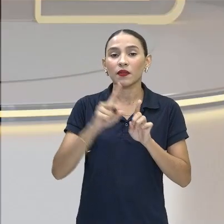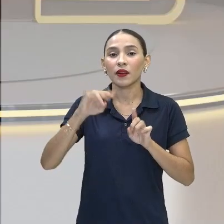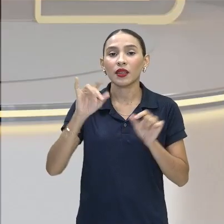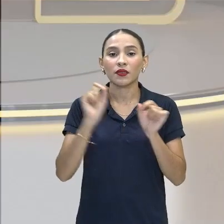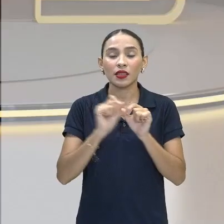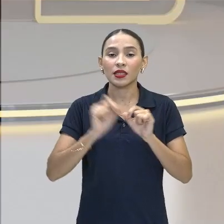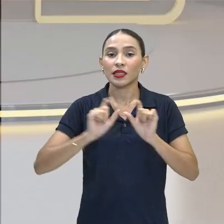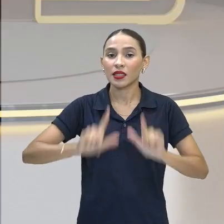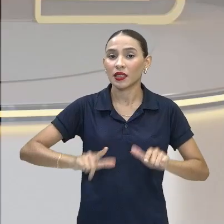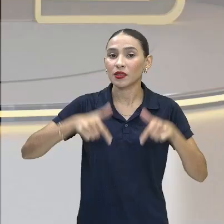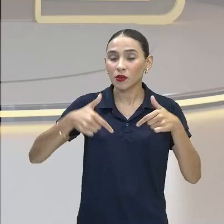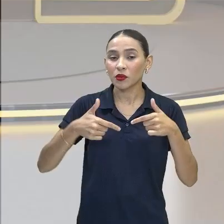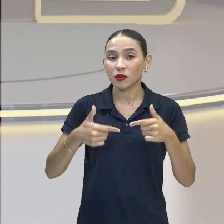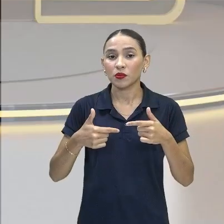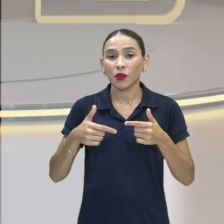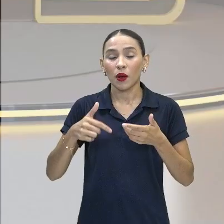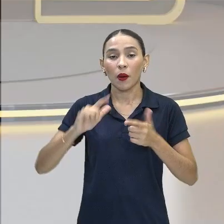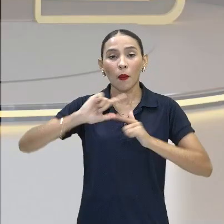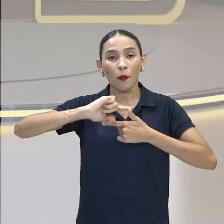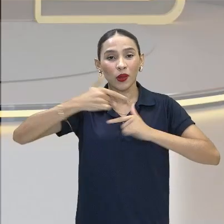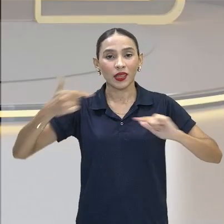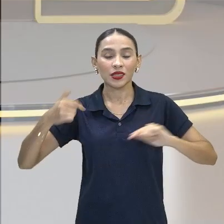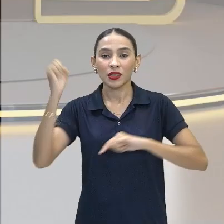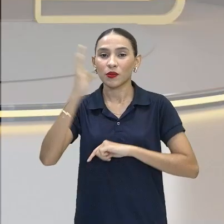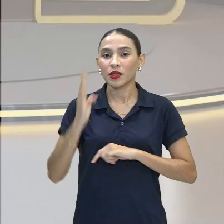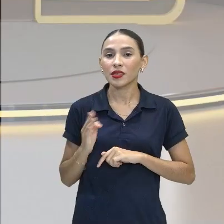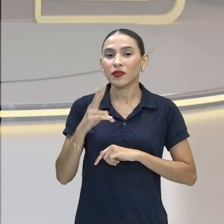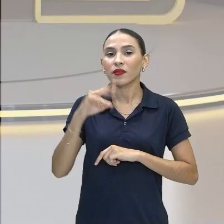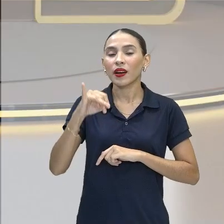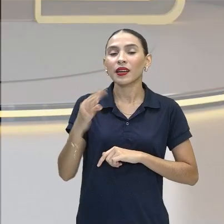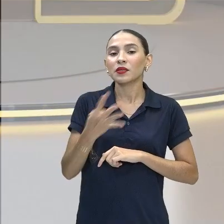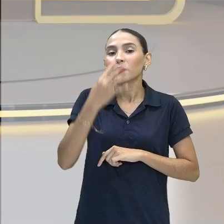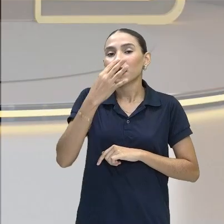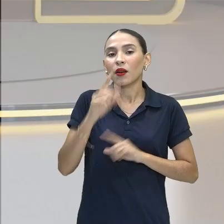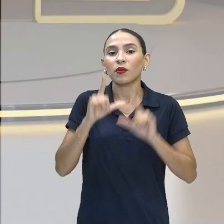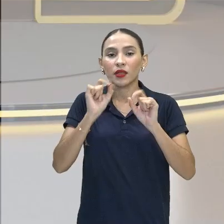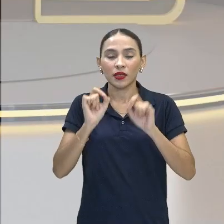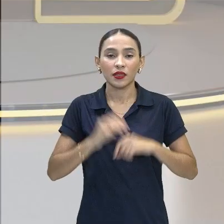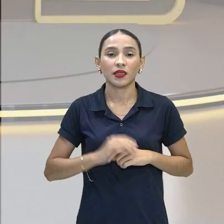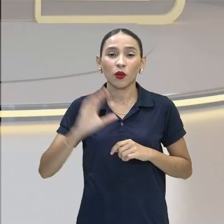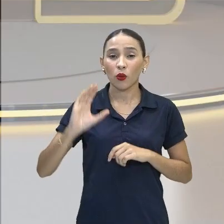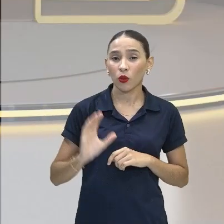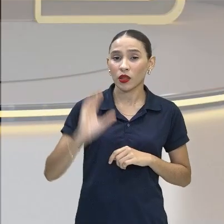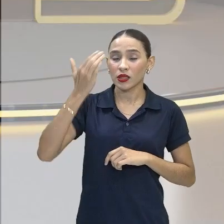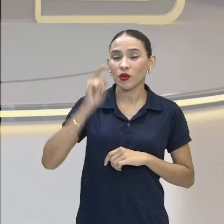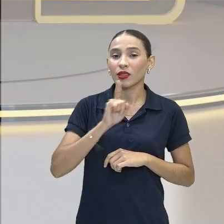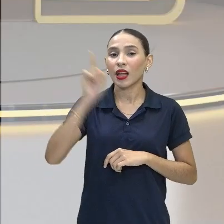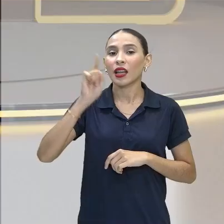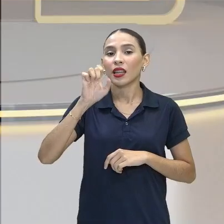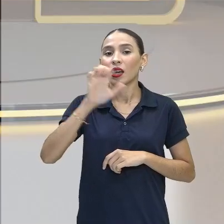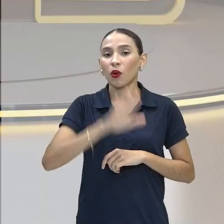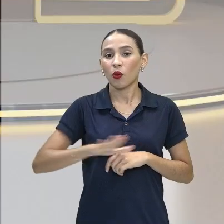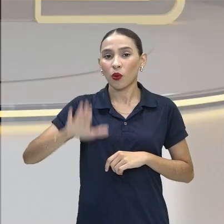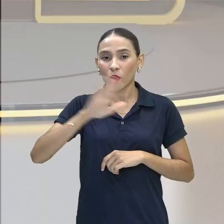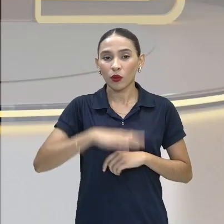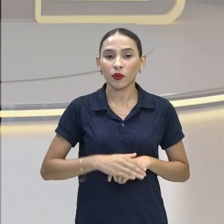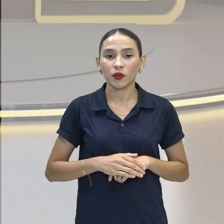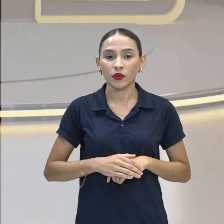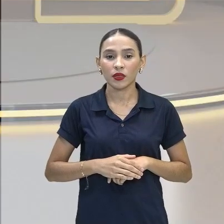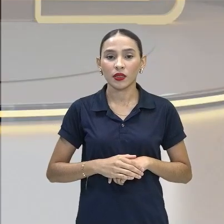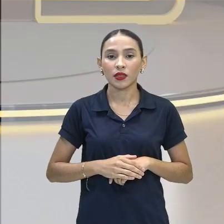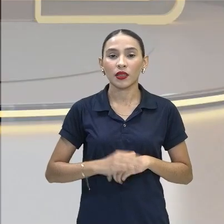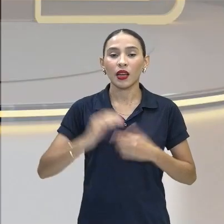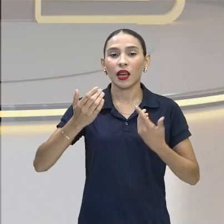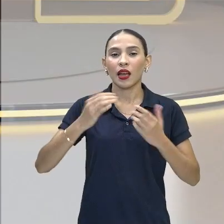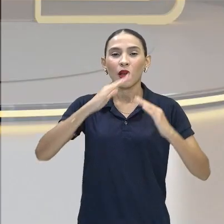movimento modernista no Brasil, eles vão se inspirar no movimento que acontecia na Europa, né, que era o ismo,